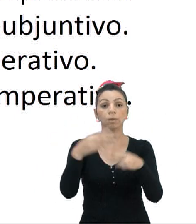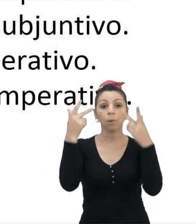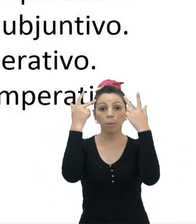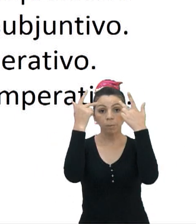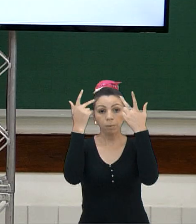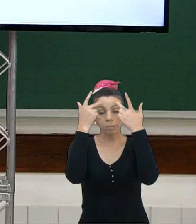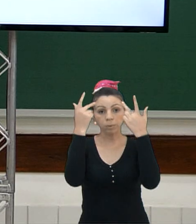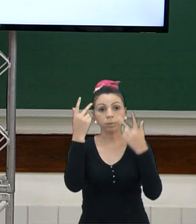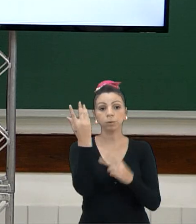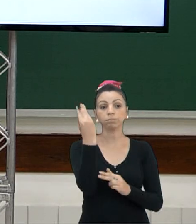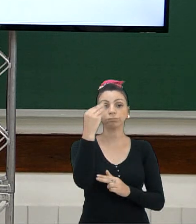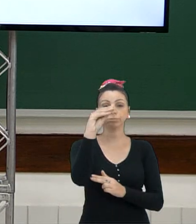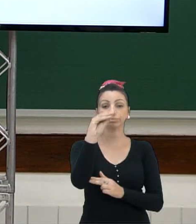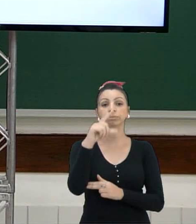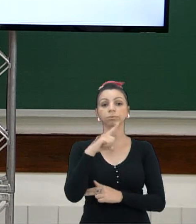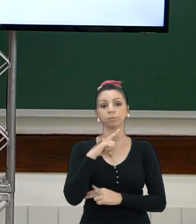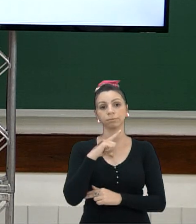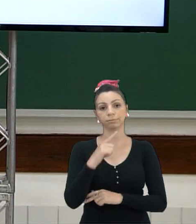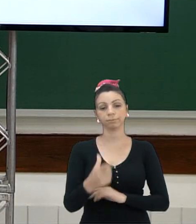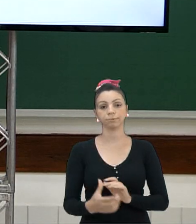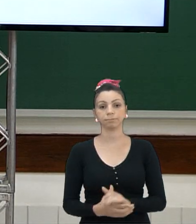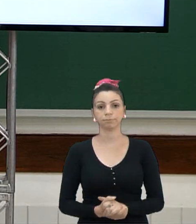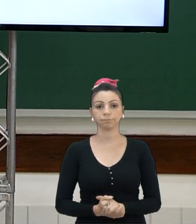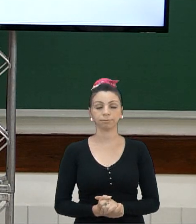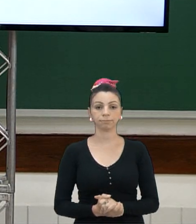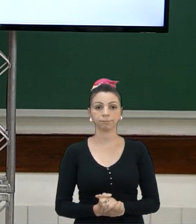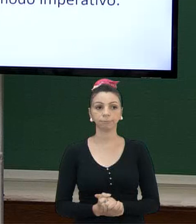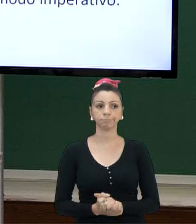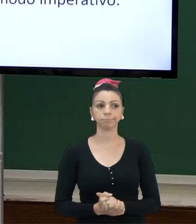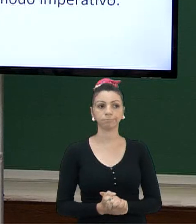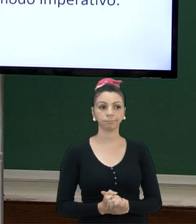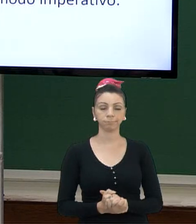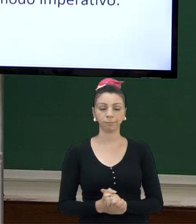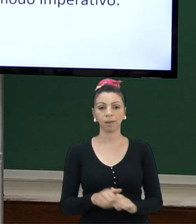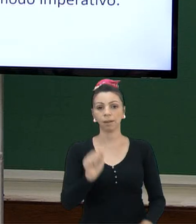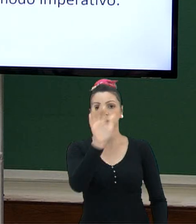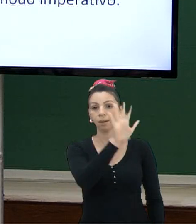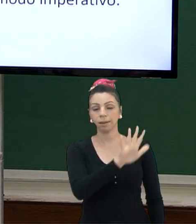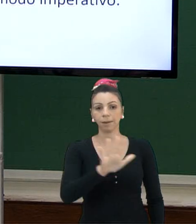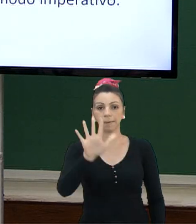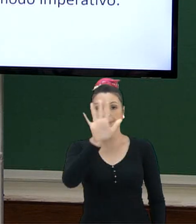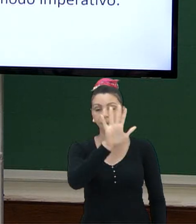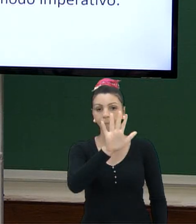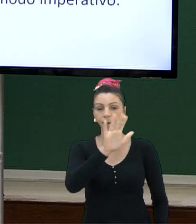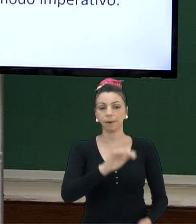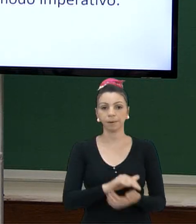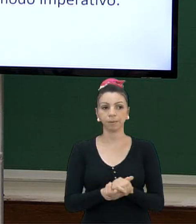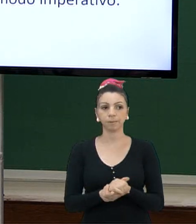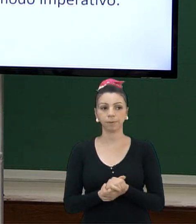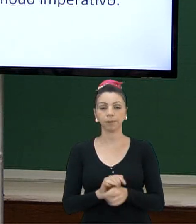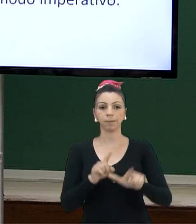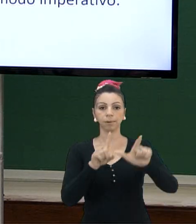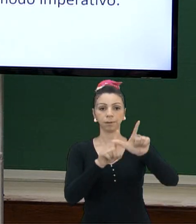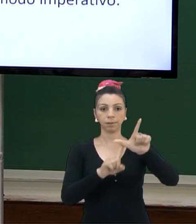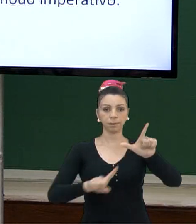normal nós encontrarmos em folhetos turísticos? Imagens, verbos no pretérito, modo imperativo.